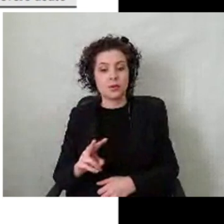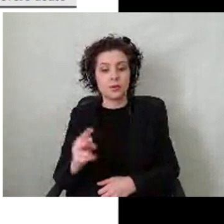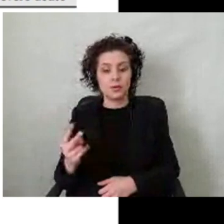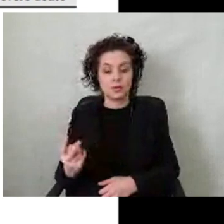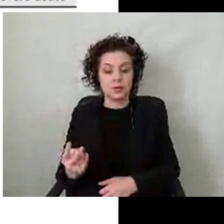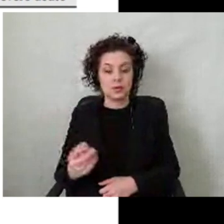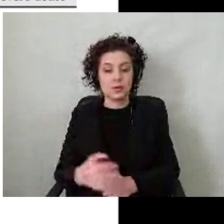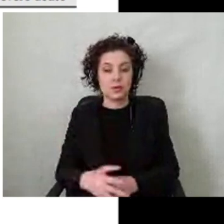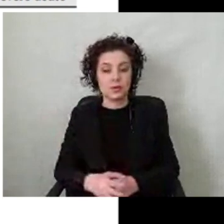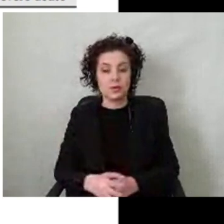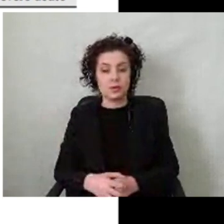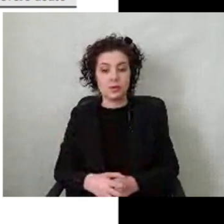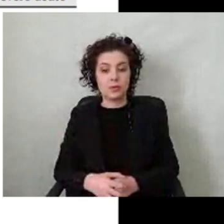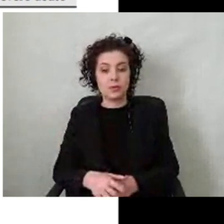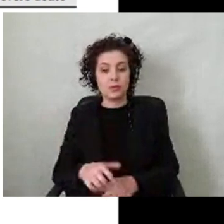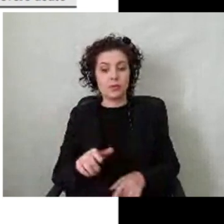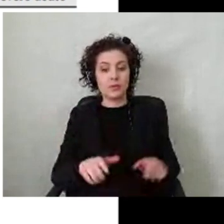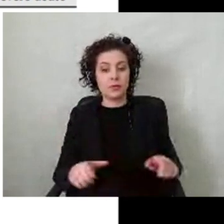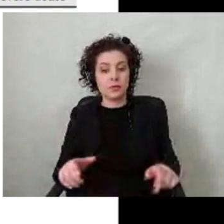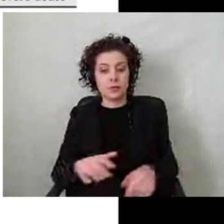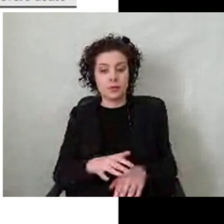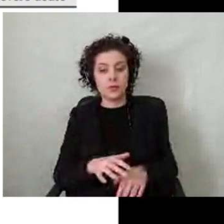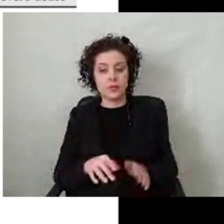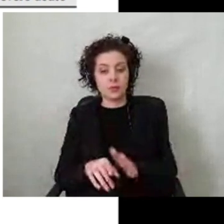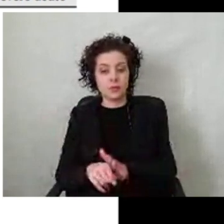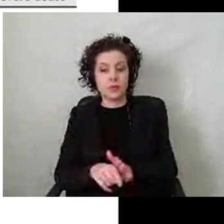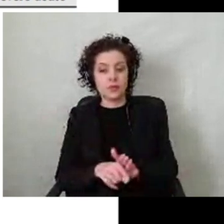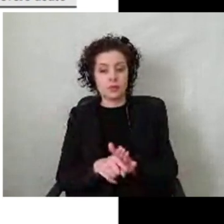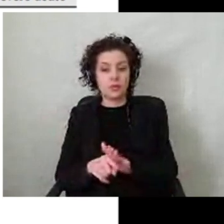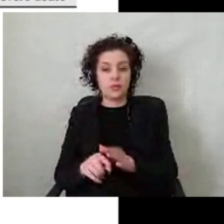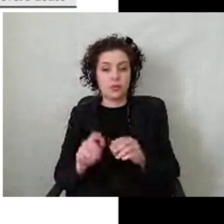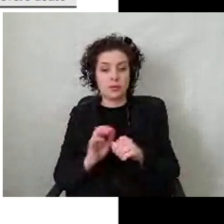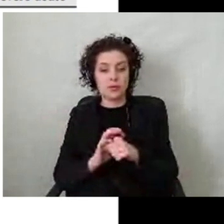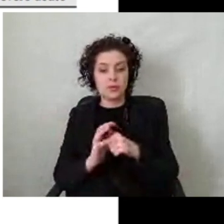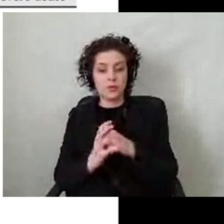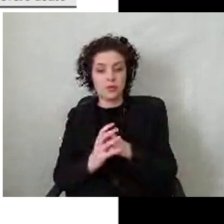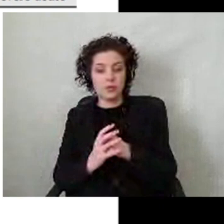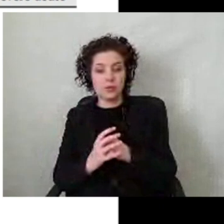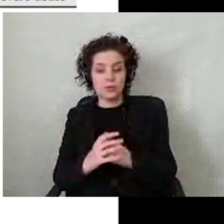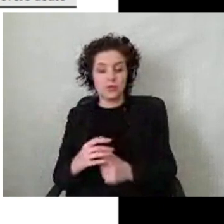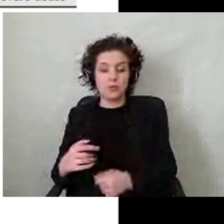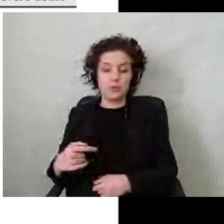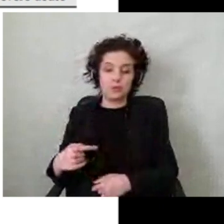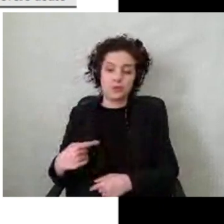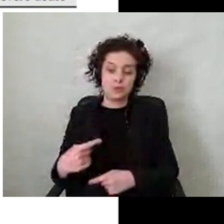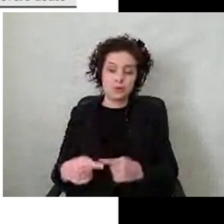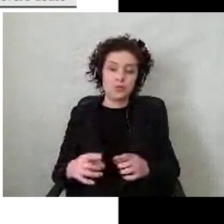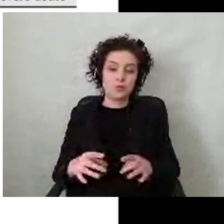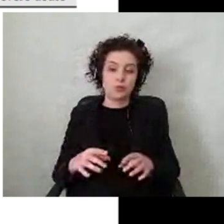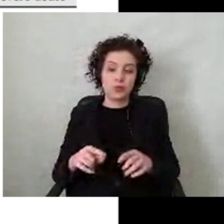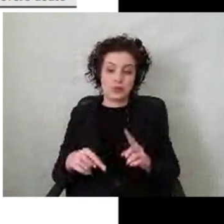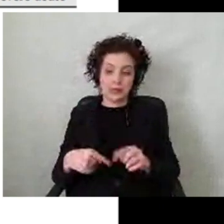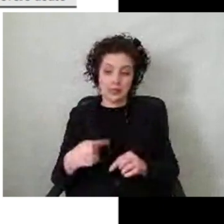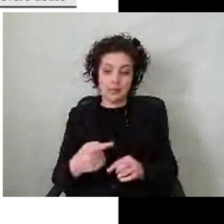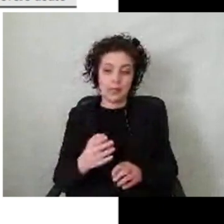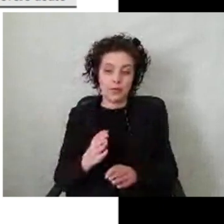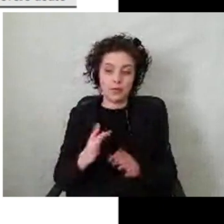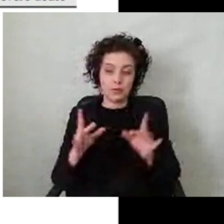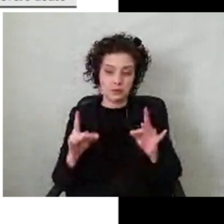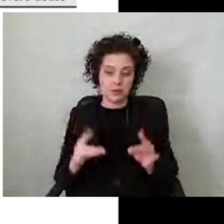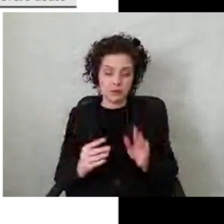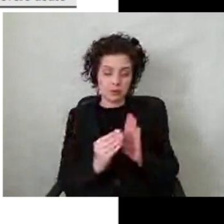pessoas que estudam coronavírus, e só depois dessa epidemia de SARS-CoV é que foram descritos outros coronavírus,